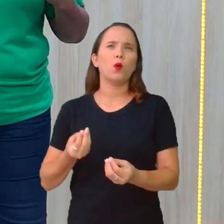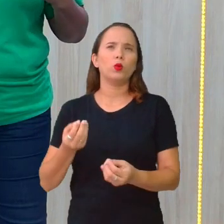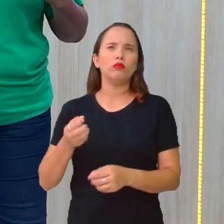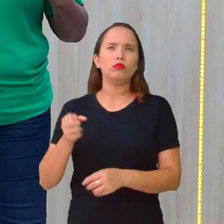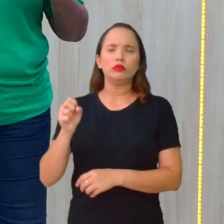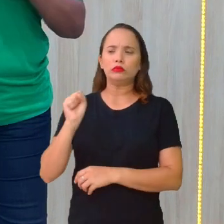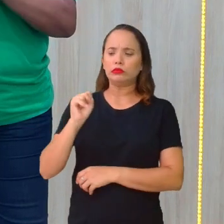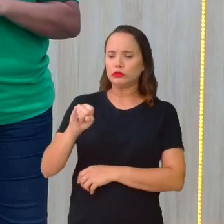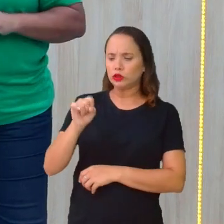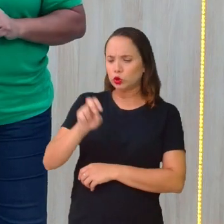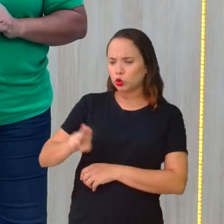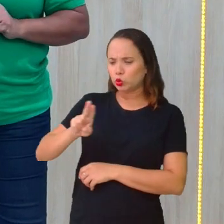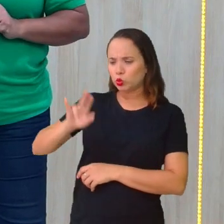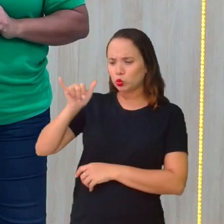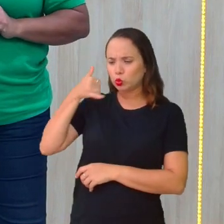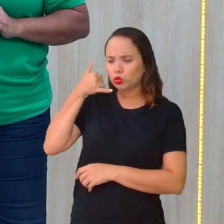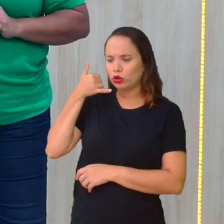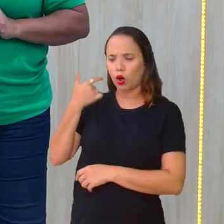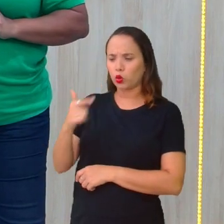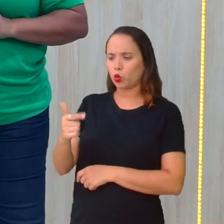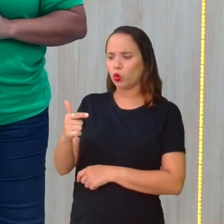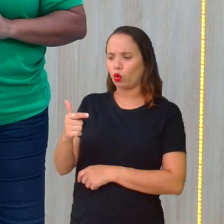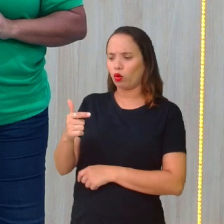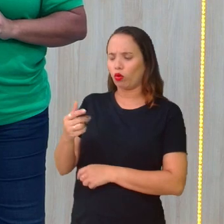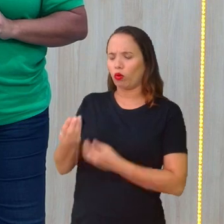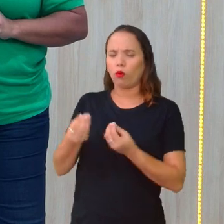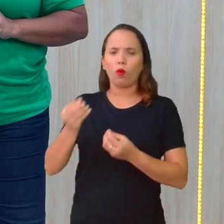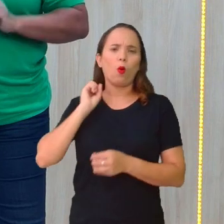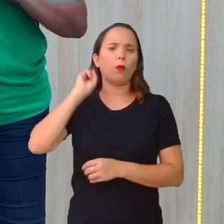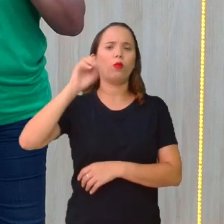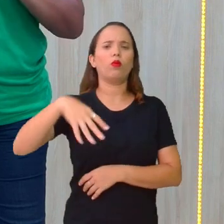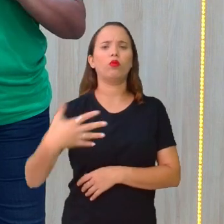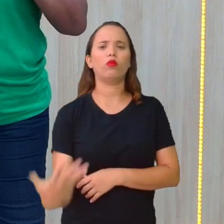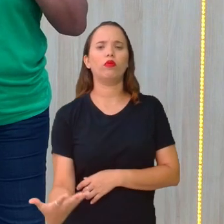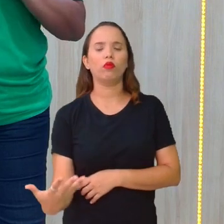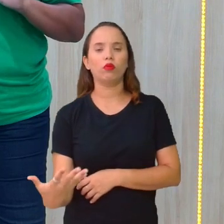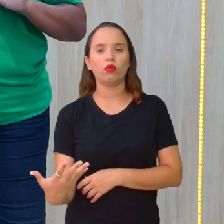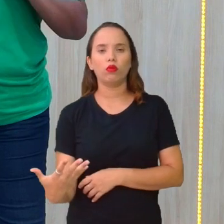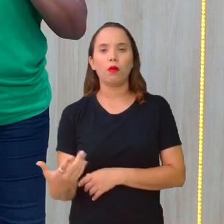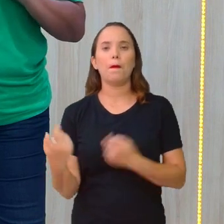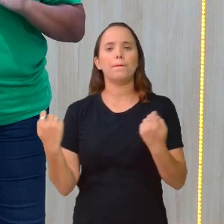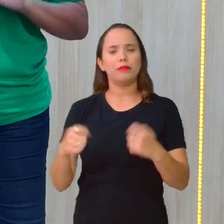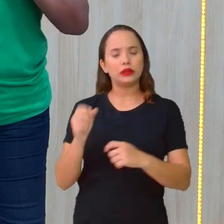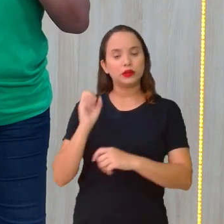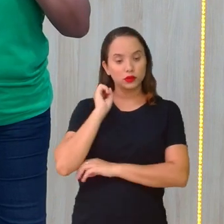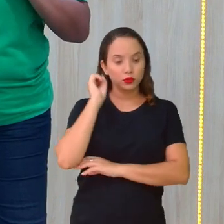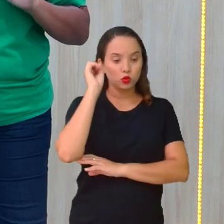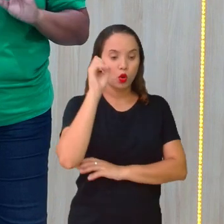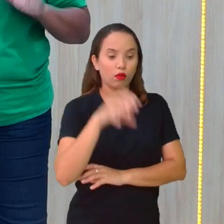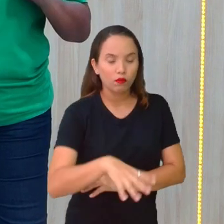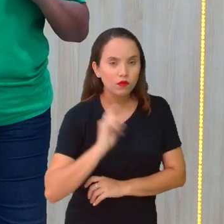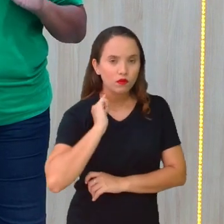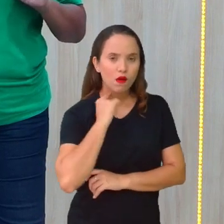usado, onde é que ele é descartado? Vocês já pararam para pensar? Ele tem que ser descartado de forma